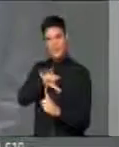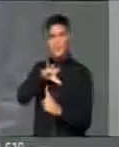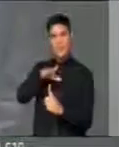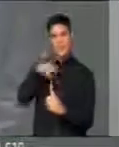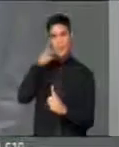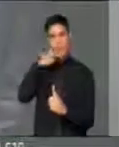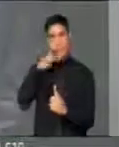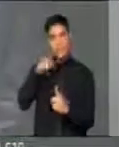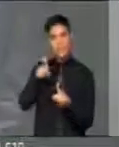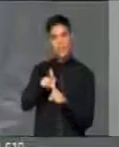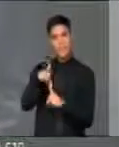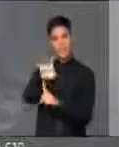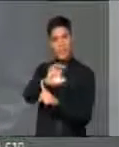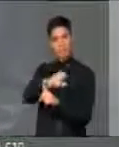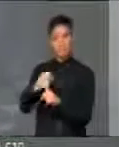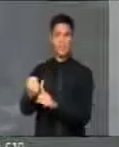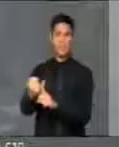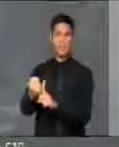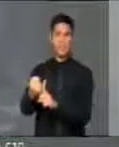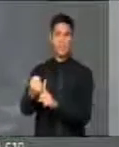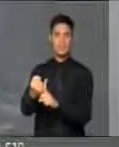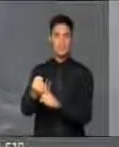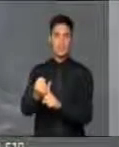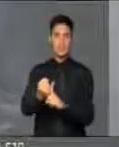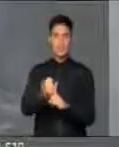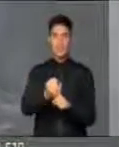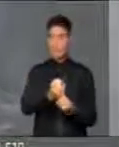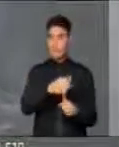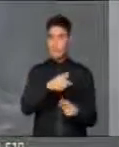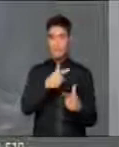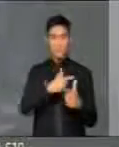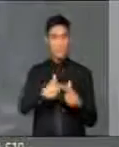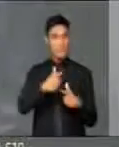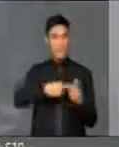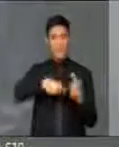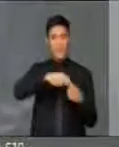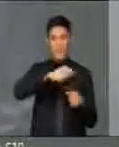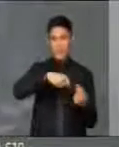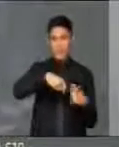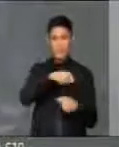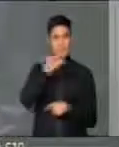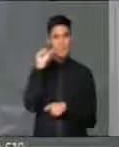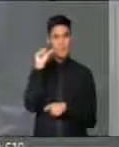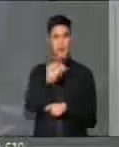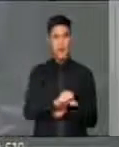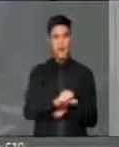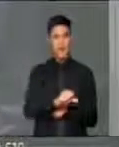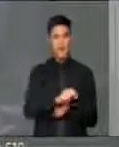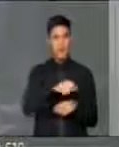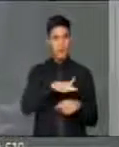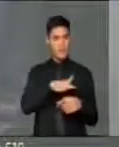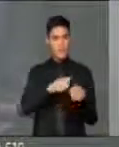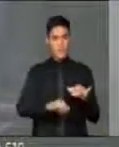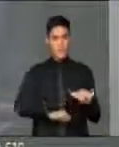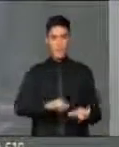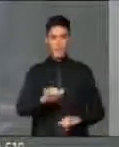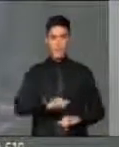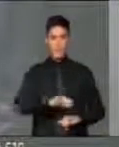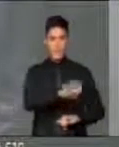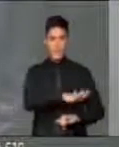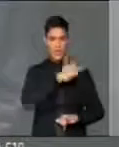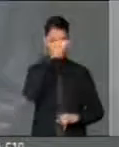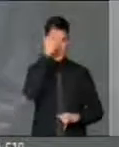social. A crise econômica, a maior de todos os tempos, que penaliza os mais pobres, aqueles que o